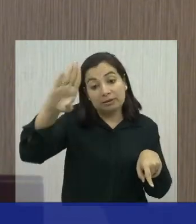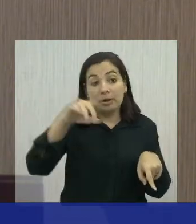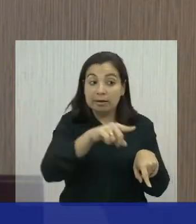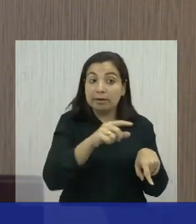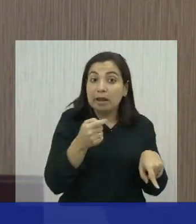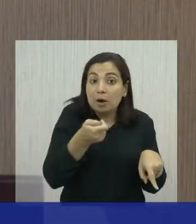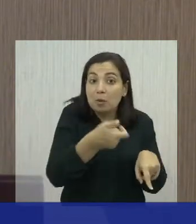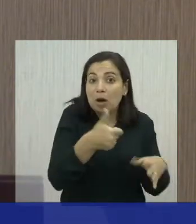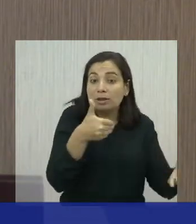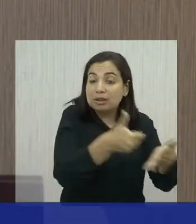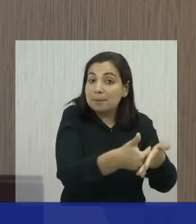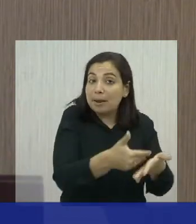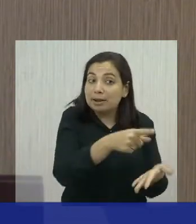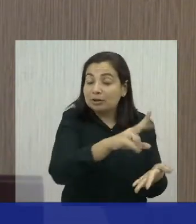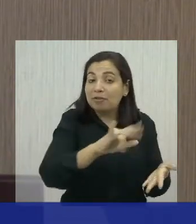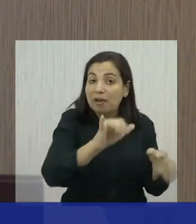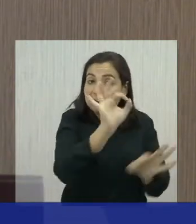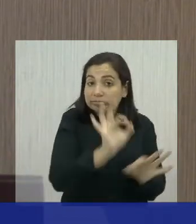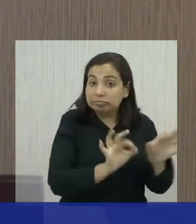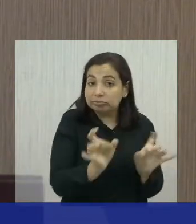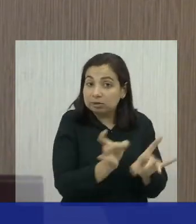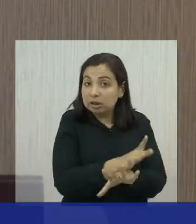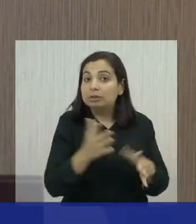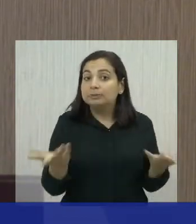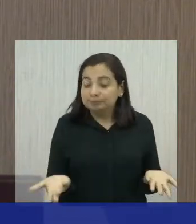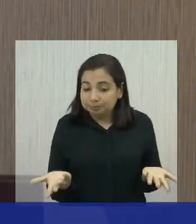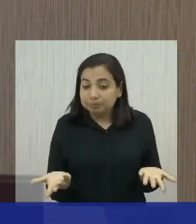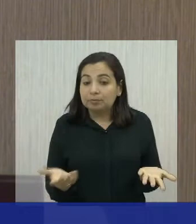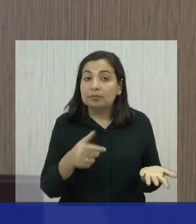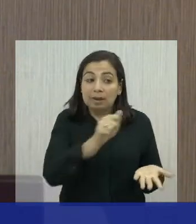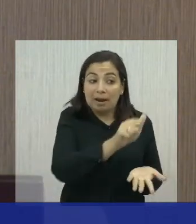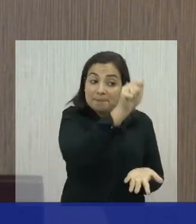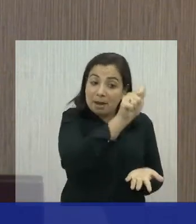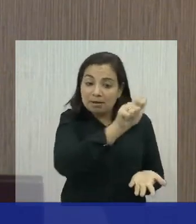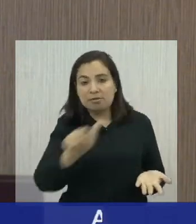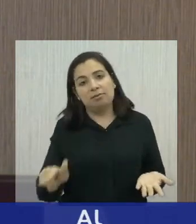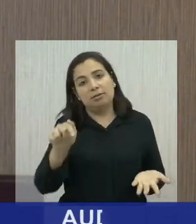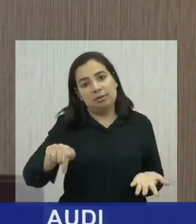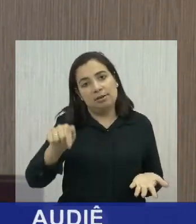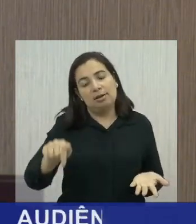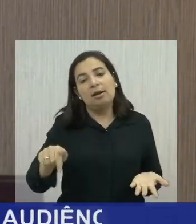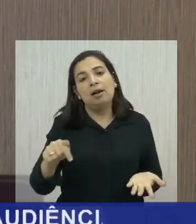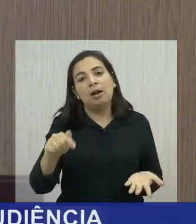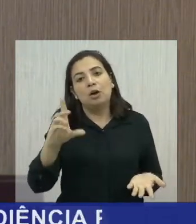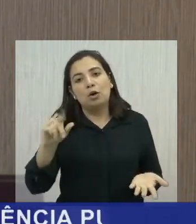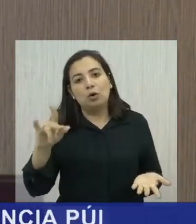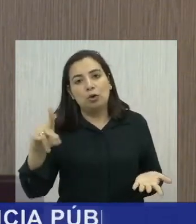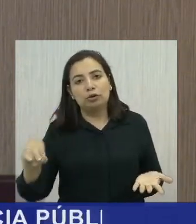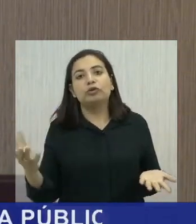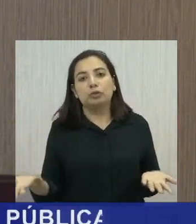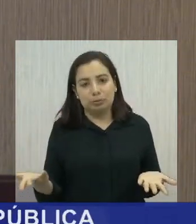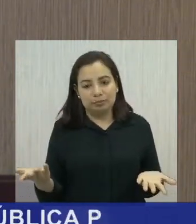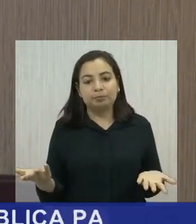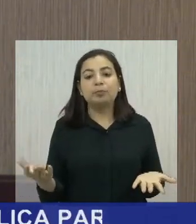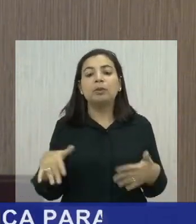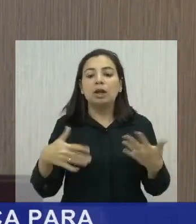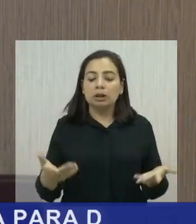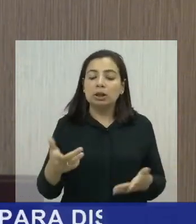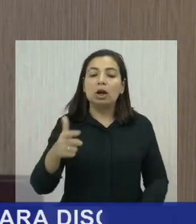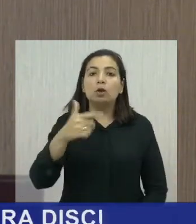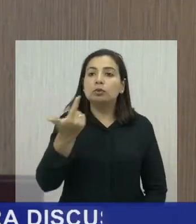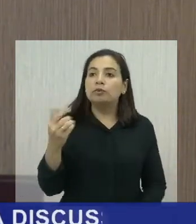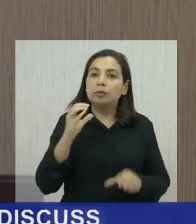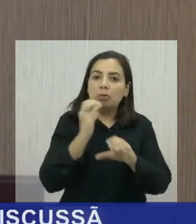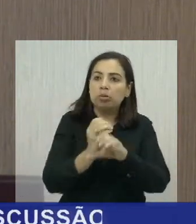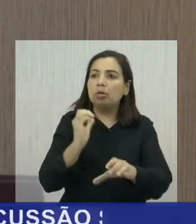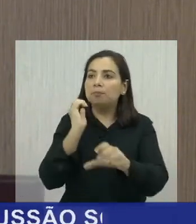revisado. As comunidades também não foram chamadas de forma devida, nem todos têm, todo tipo de comunicação chega